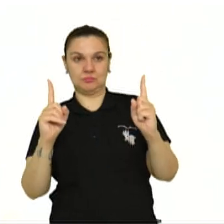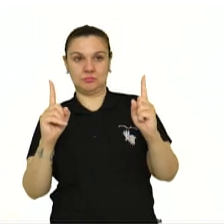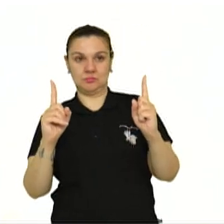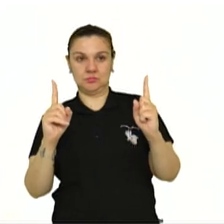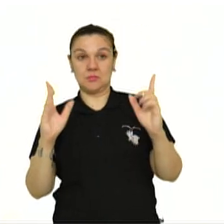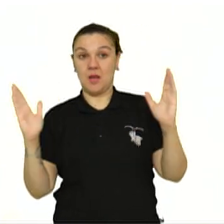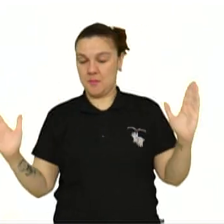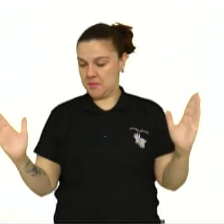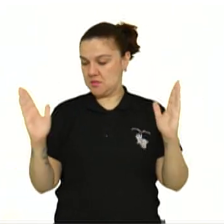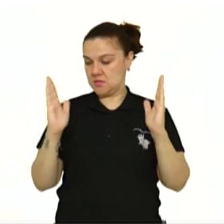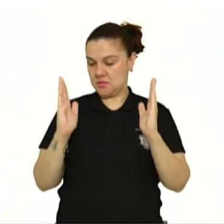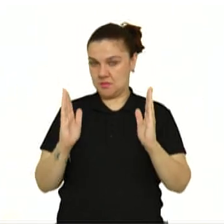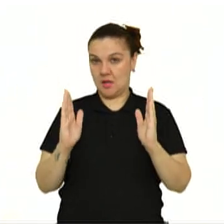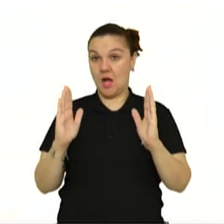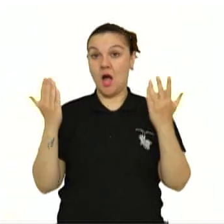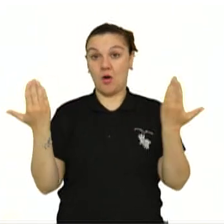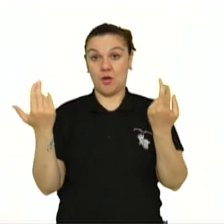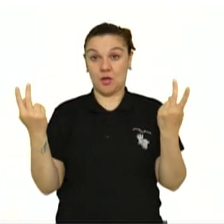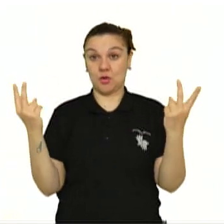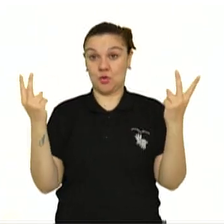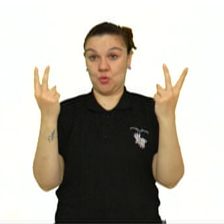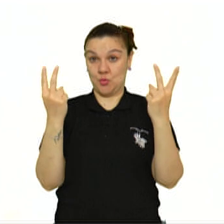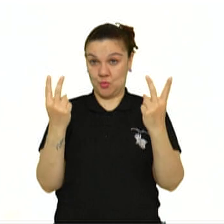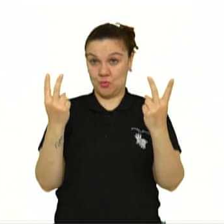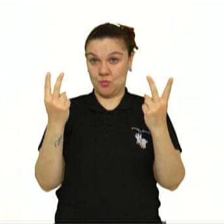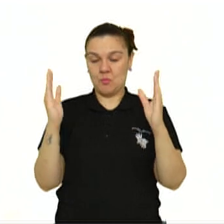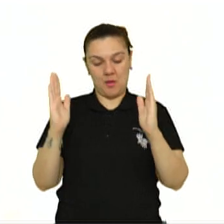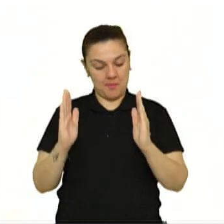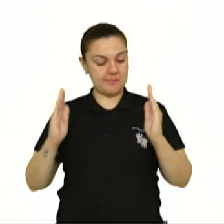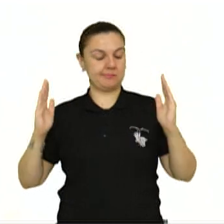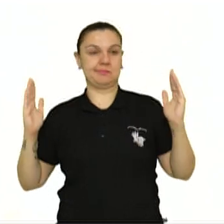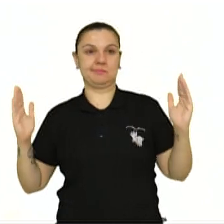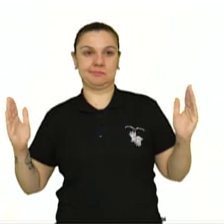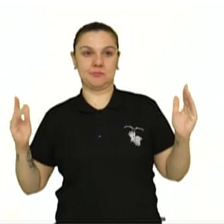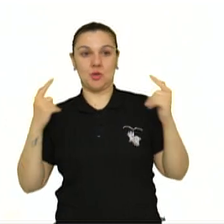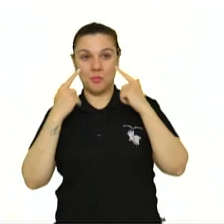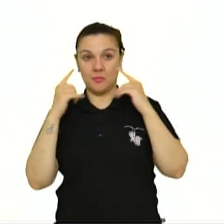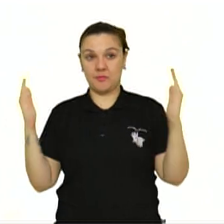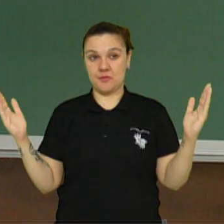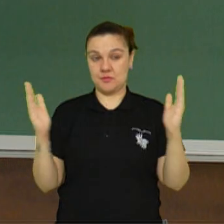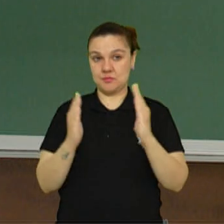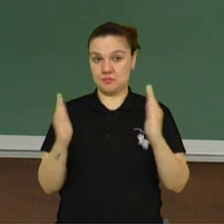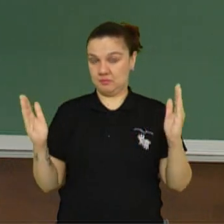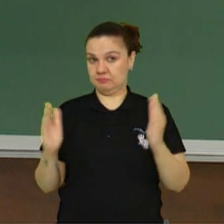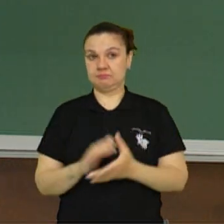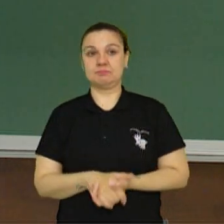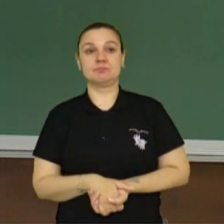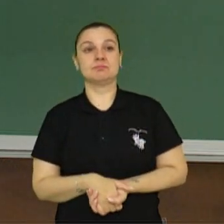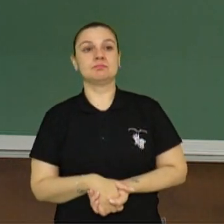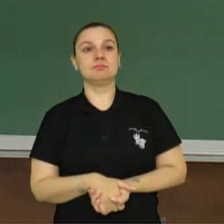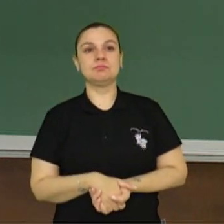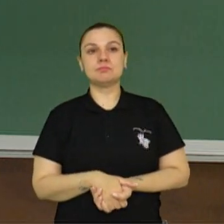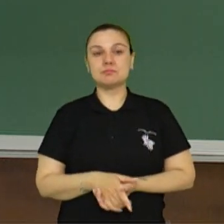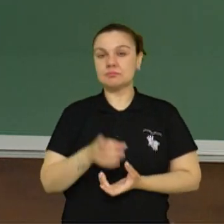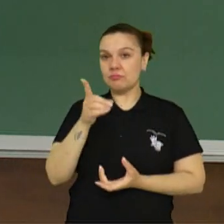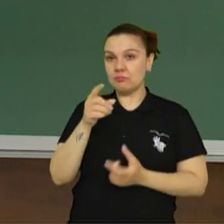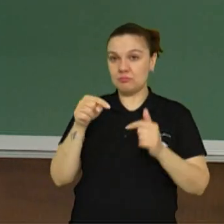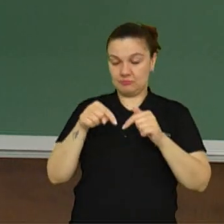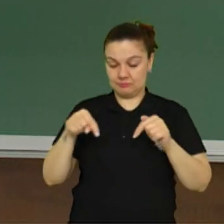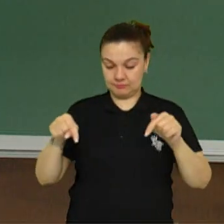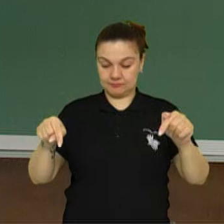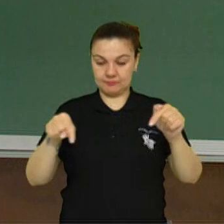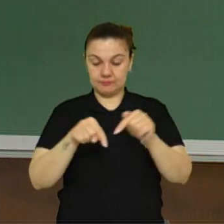mais estreita e duplas aqui um pouquinho maior, né? Então, vocês podem ver a diferença aqui de tamanho. E essa é a área do